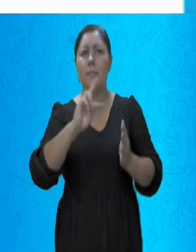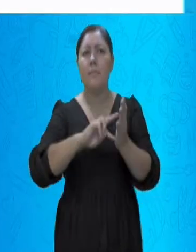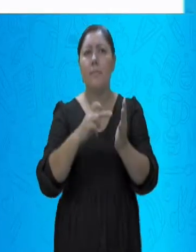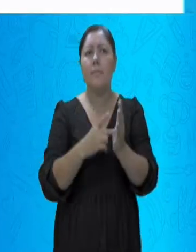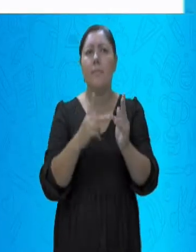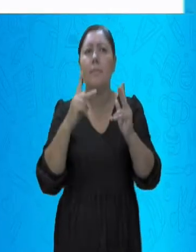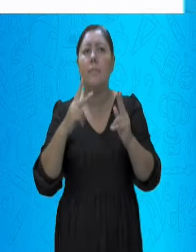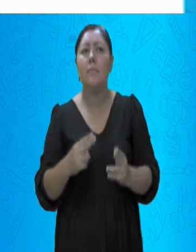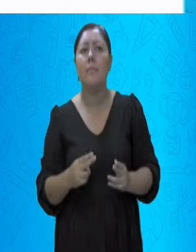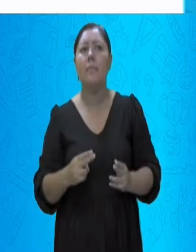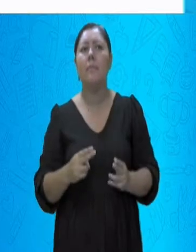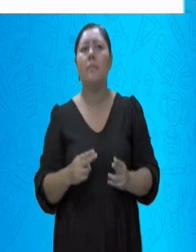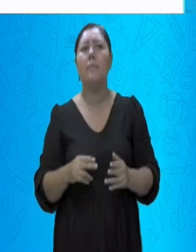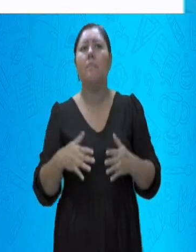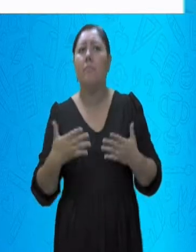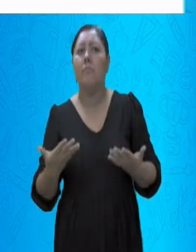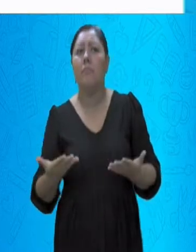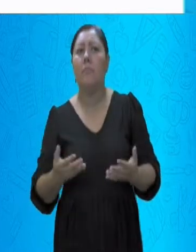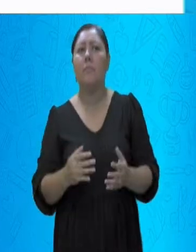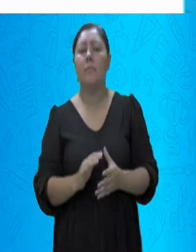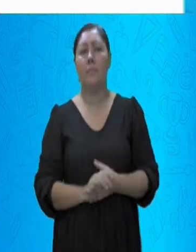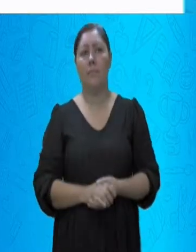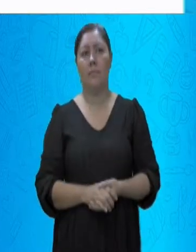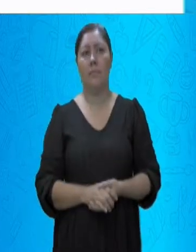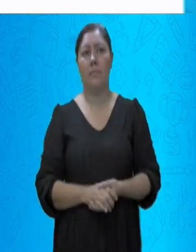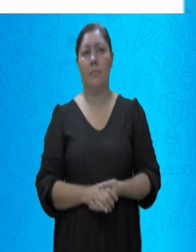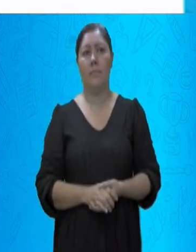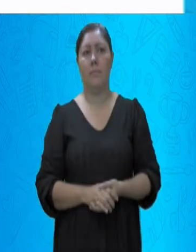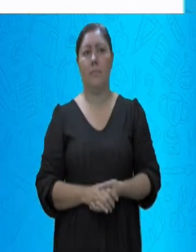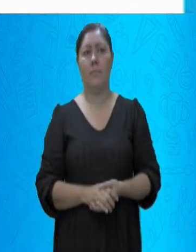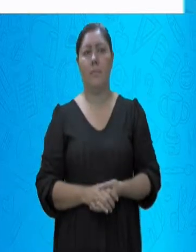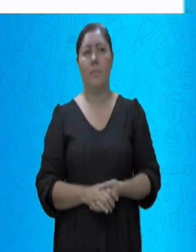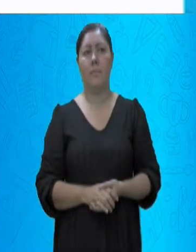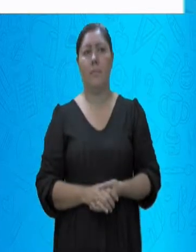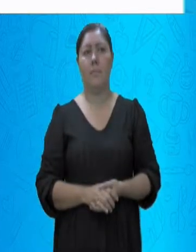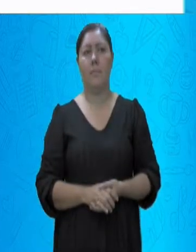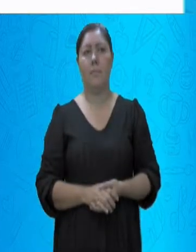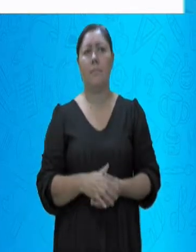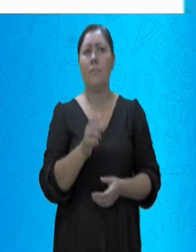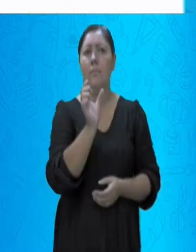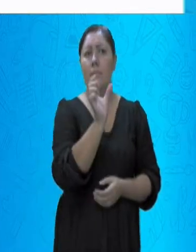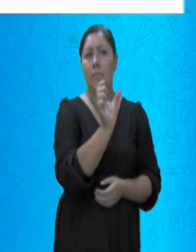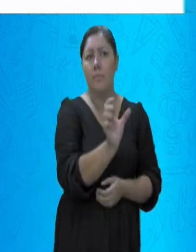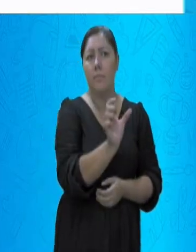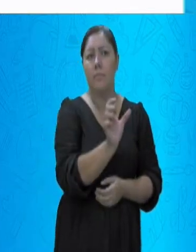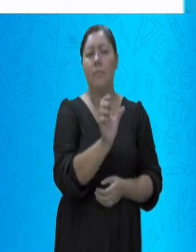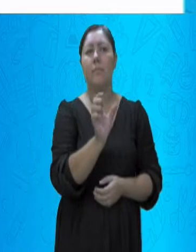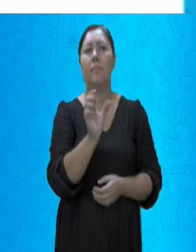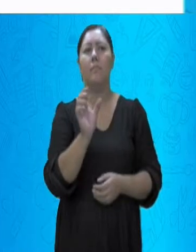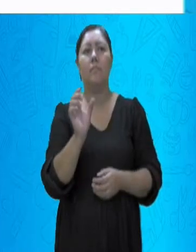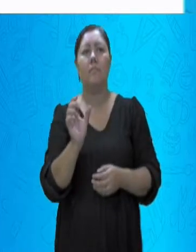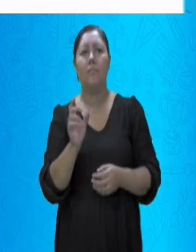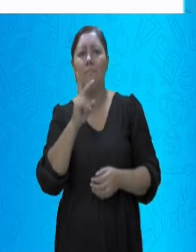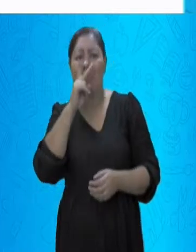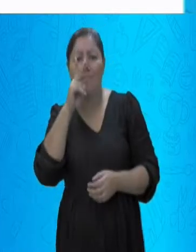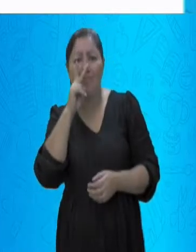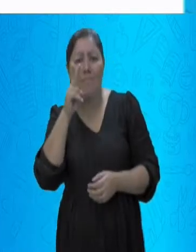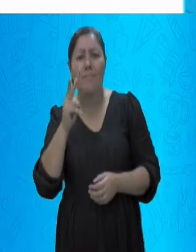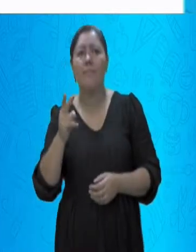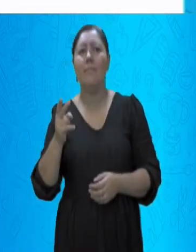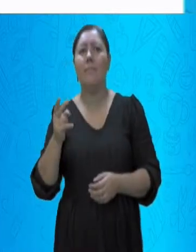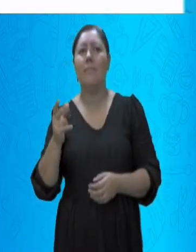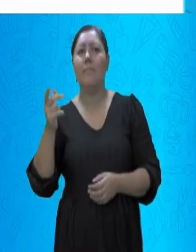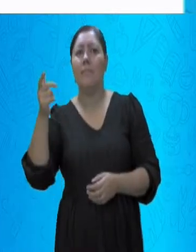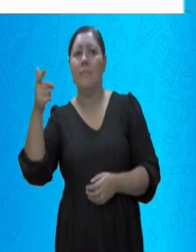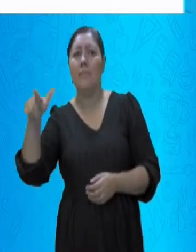quando eu digo assim, uma palavra é sinônima a outra, é porque ela é parecida, ela tem o mesmo sentido.